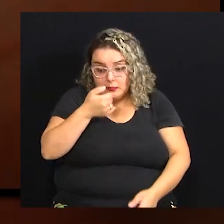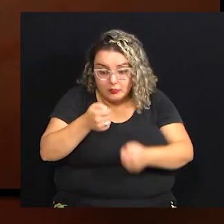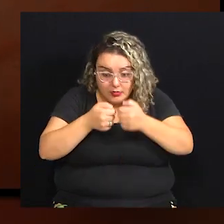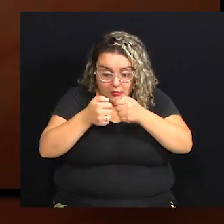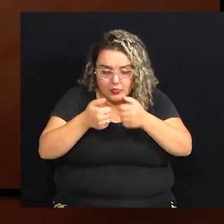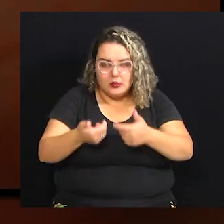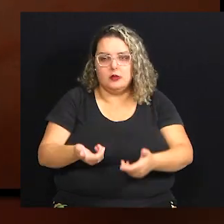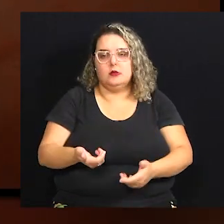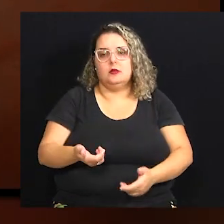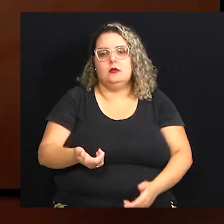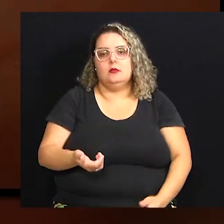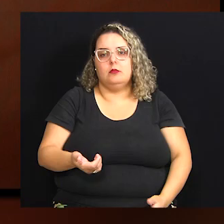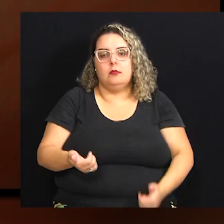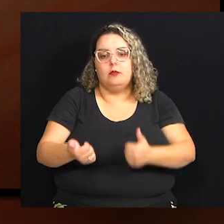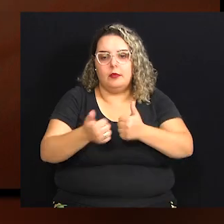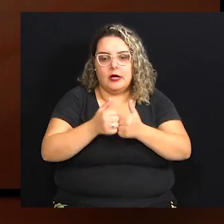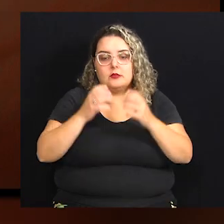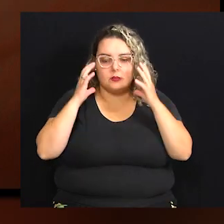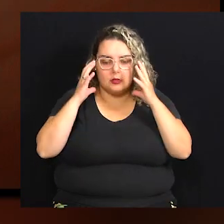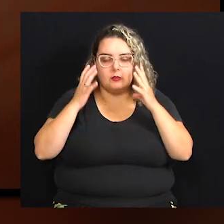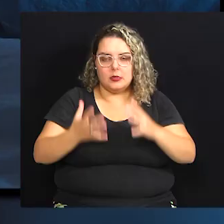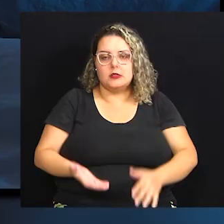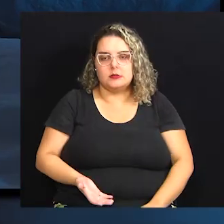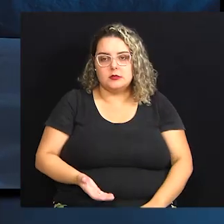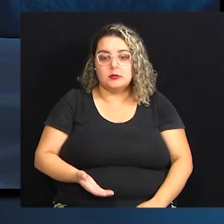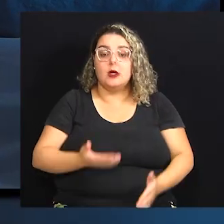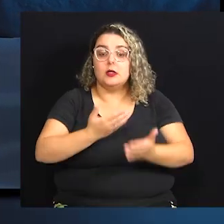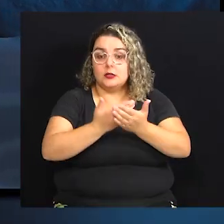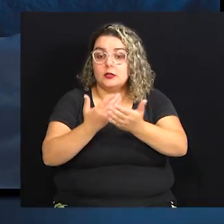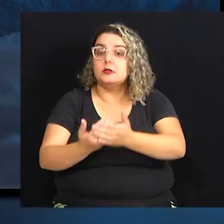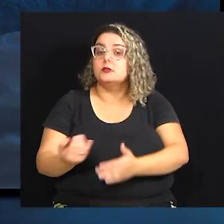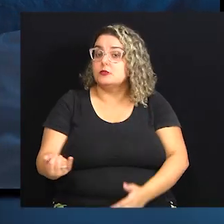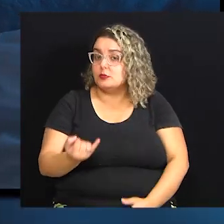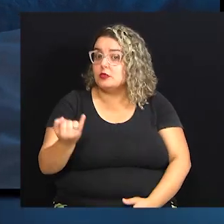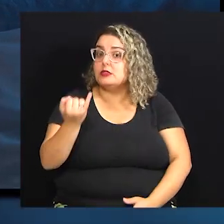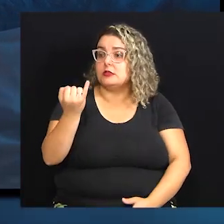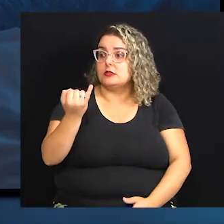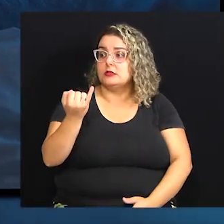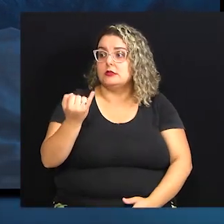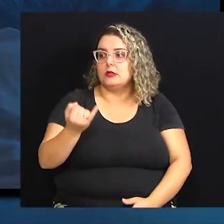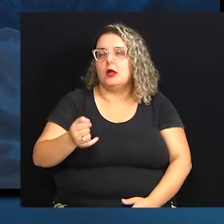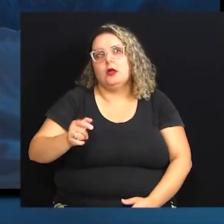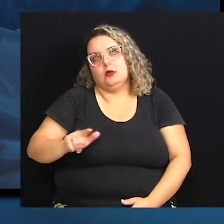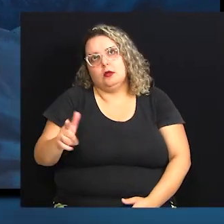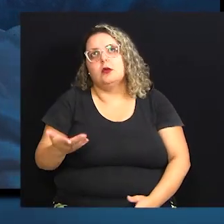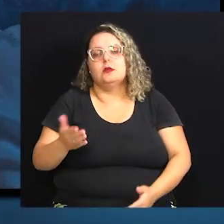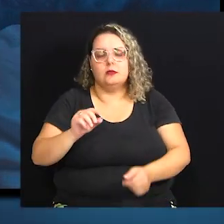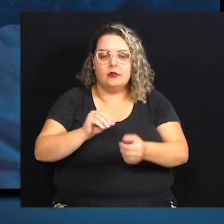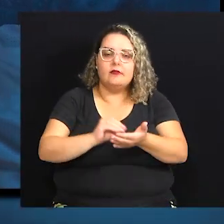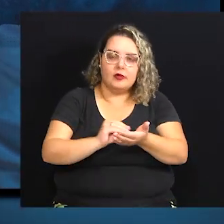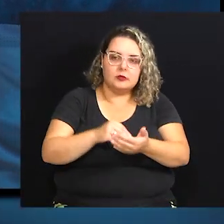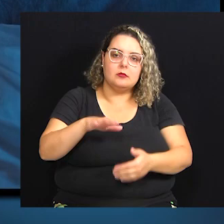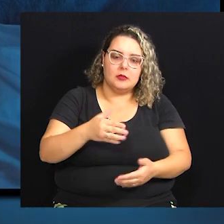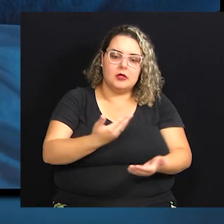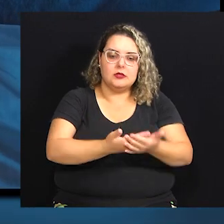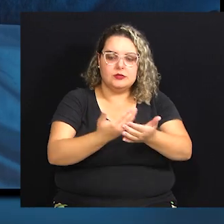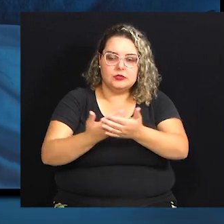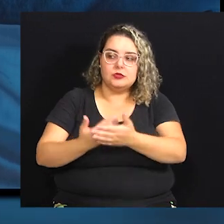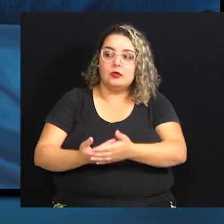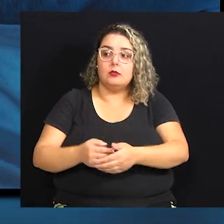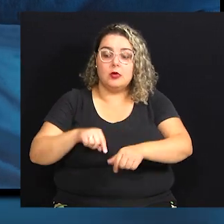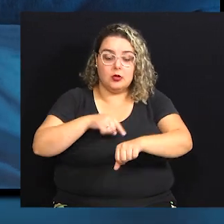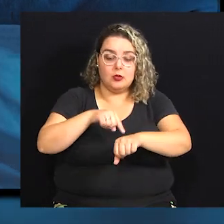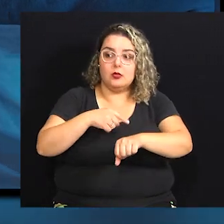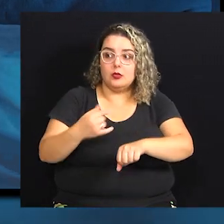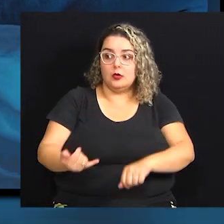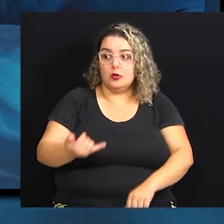grudado o tempo inteiro com o telefone na cabeça. Tem inclusive alguns estudos interessantes, claro que se faltam mais estudos, mas relacionando